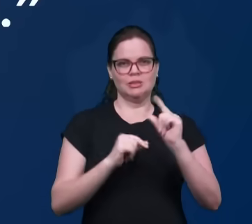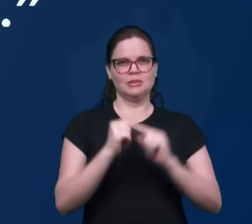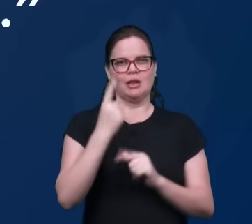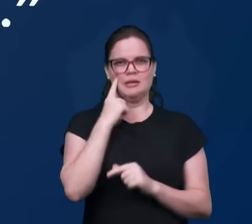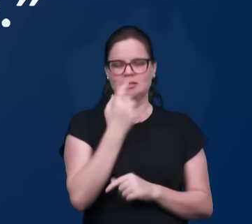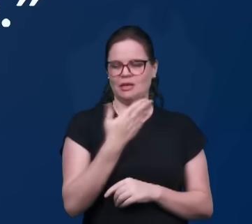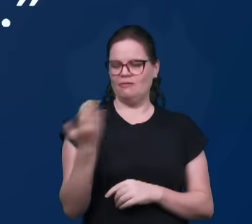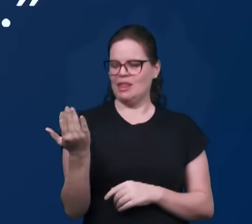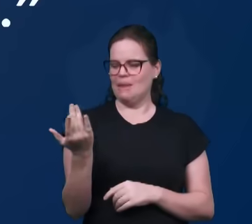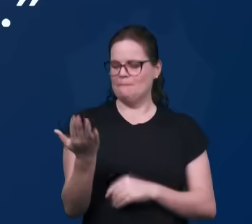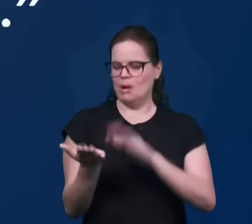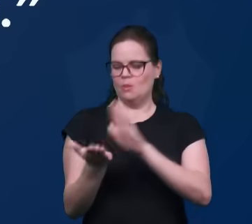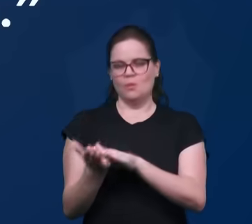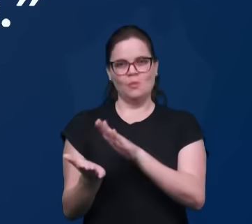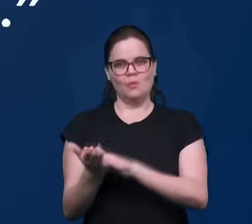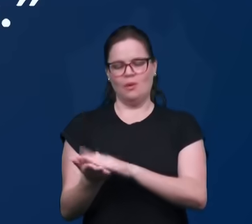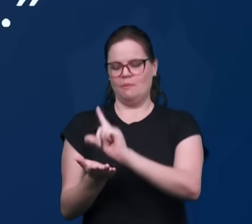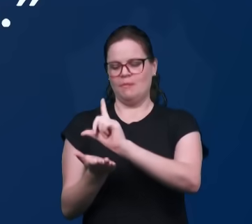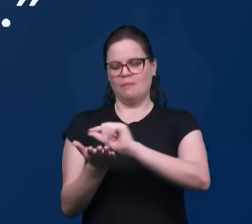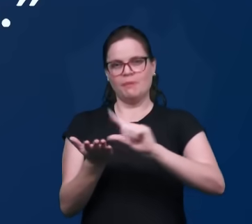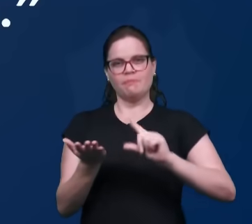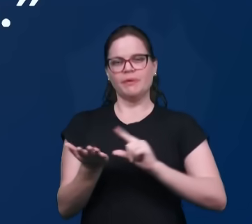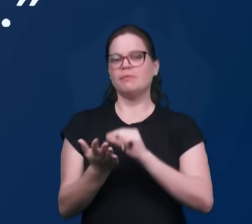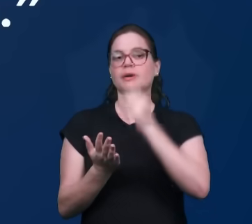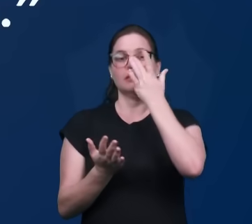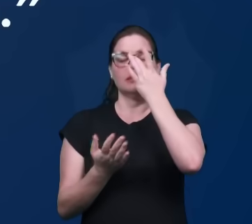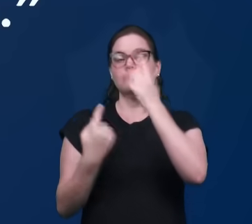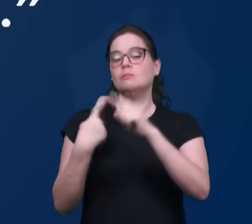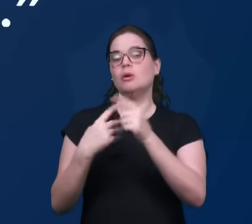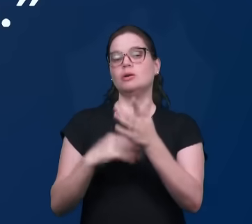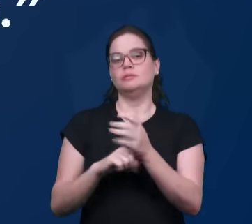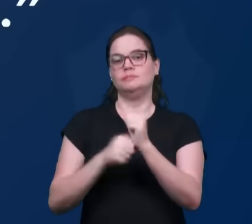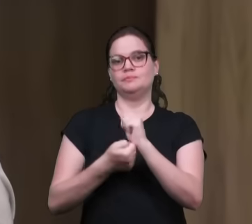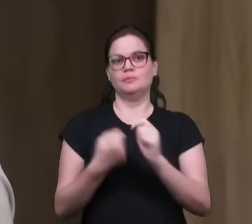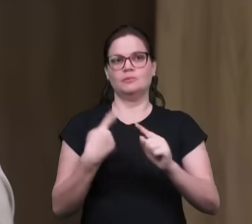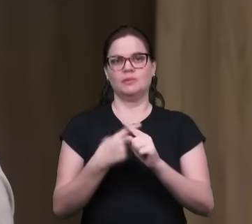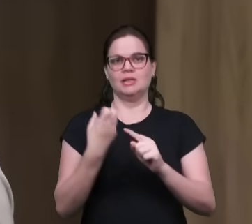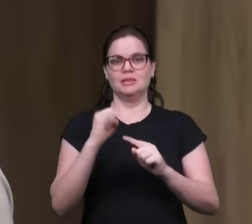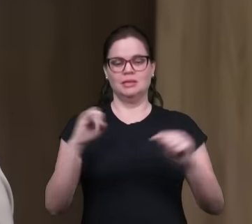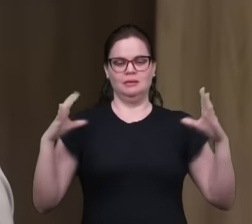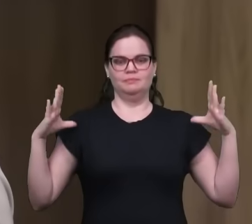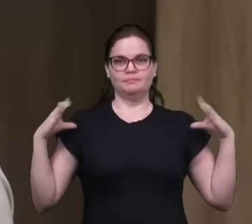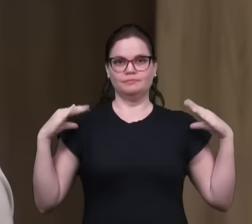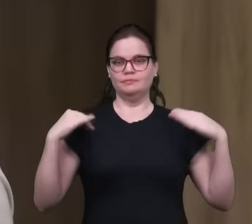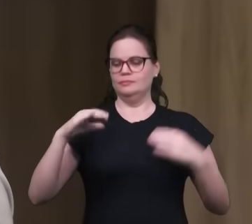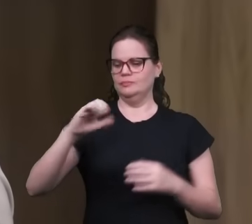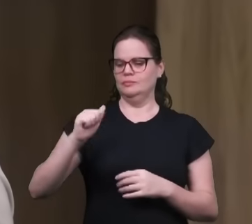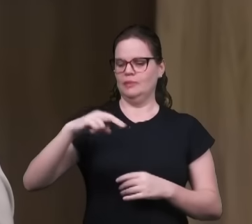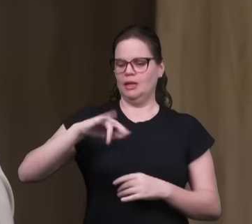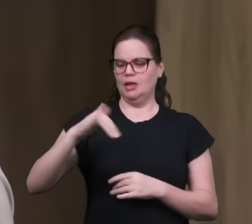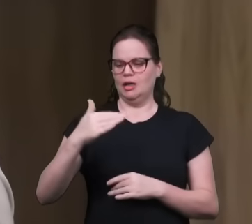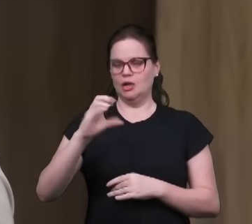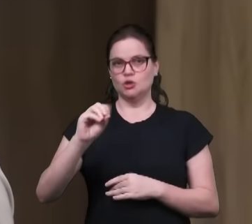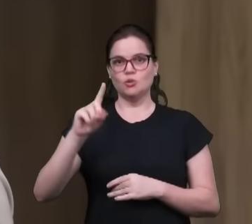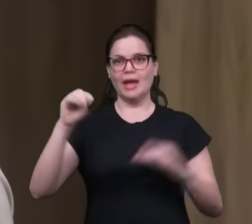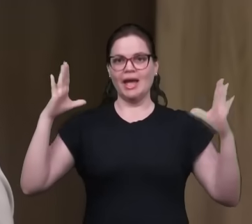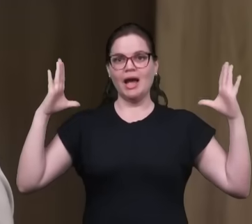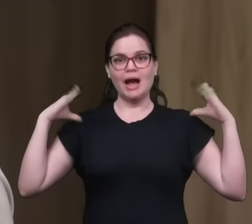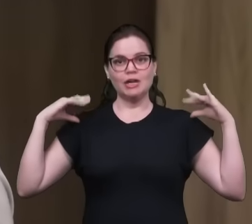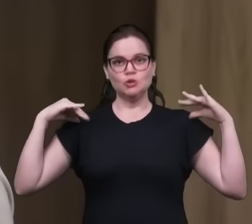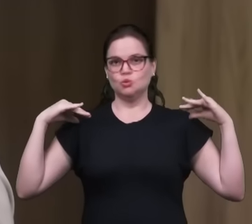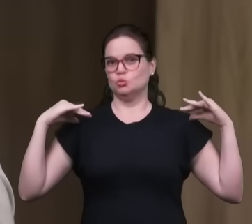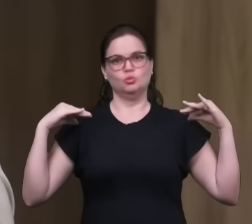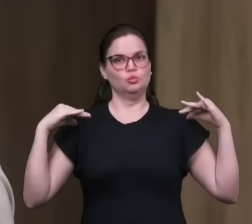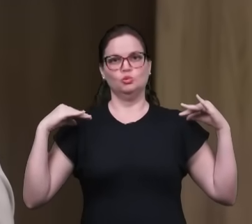direita, né? Porque, na verdade, quando você fala anjos ali, naturalmente não está se referindo a anjos como seres